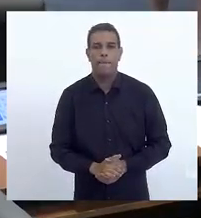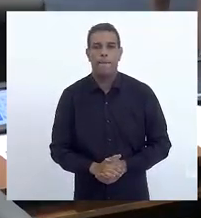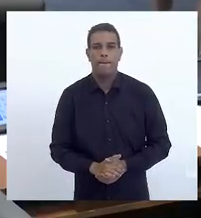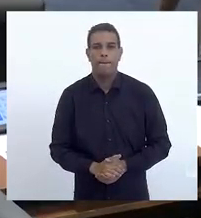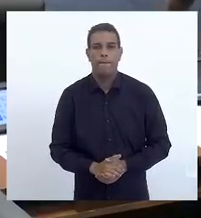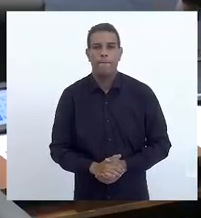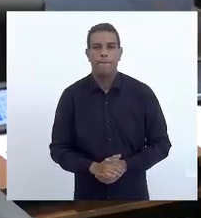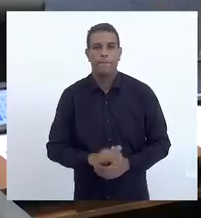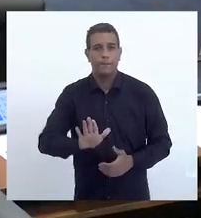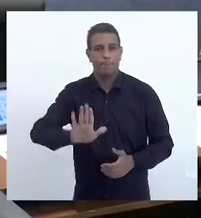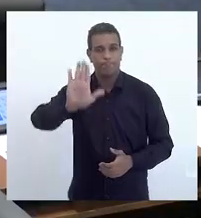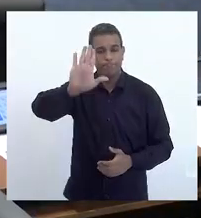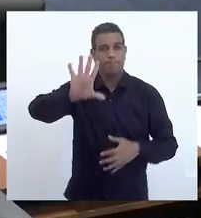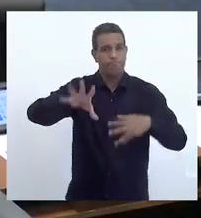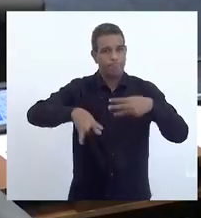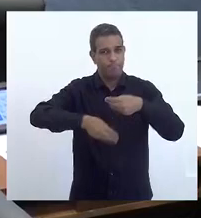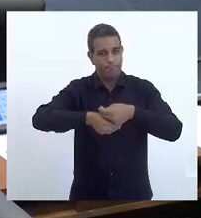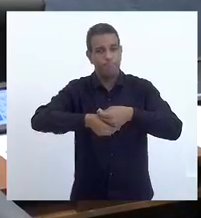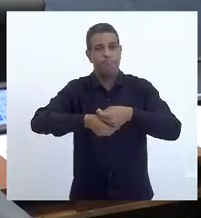Pela ordem, por